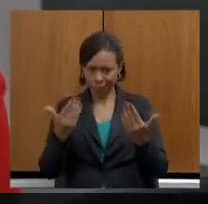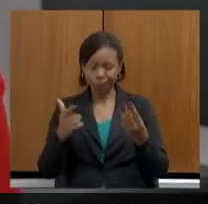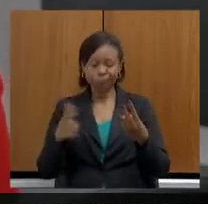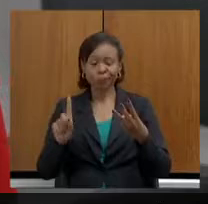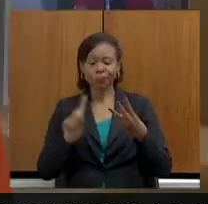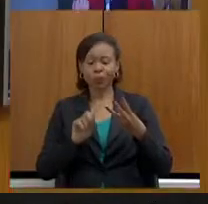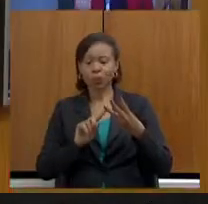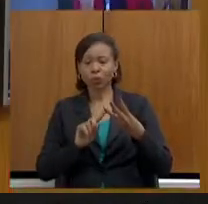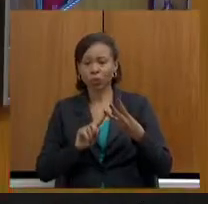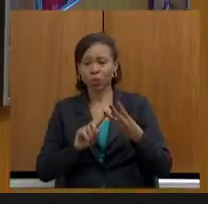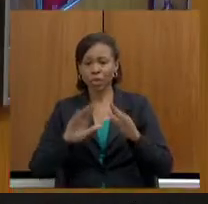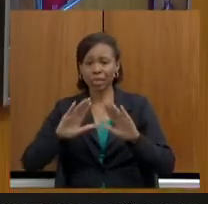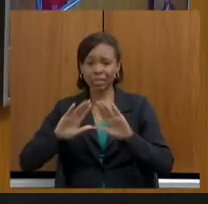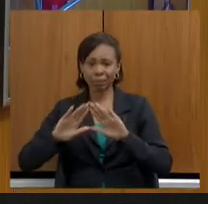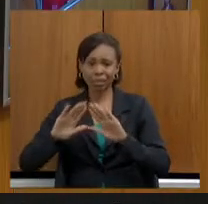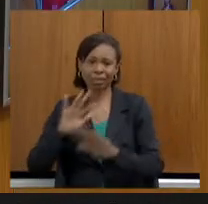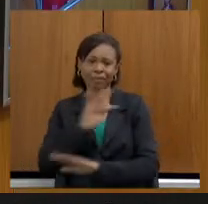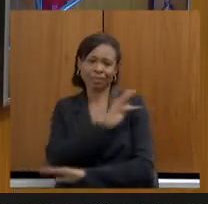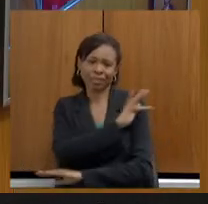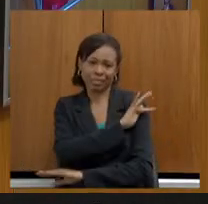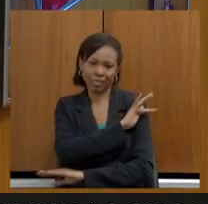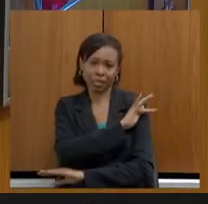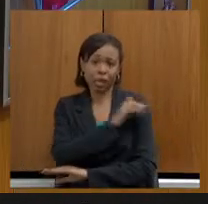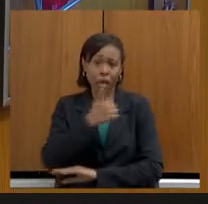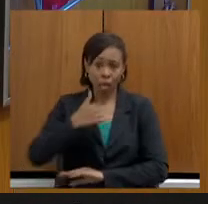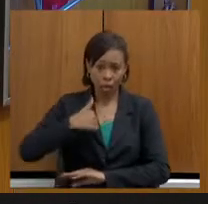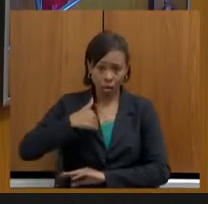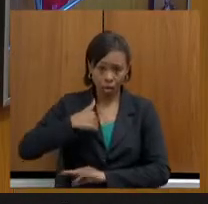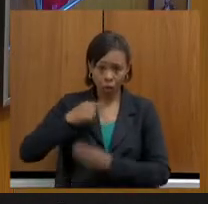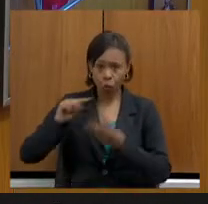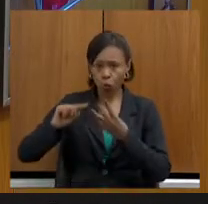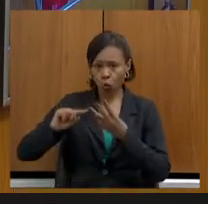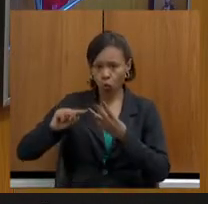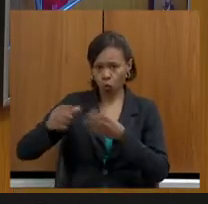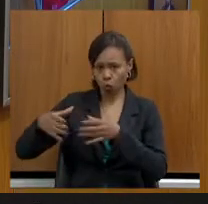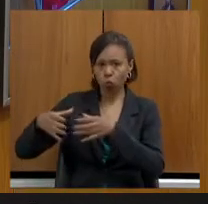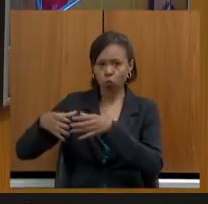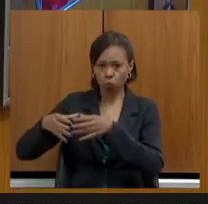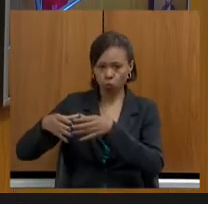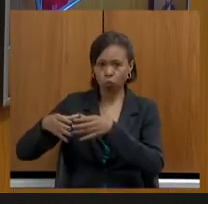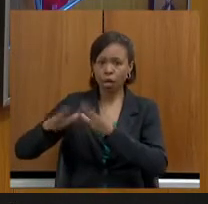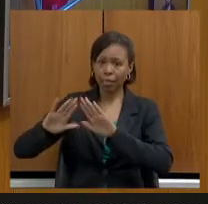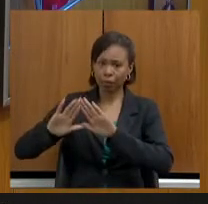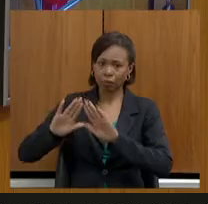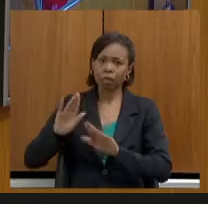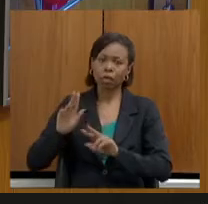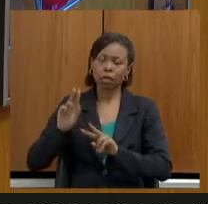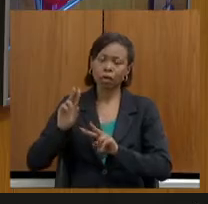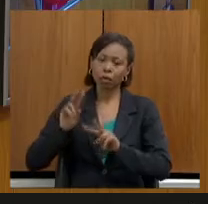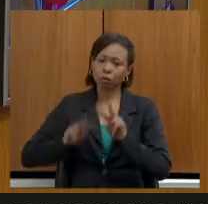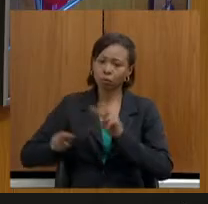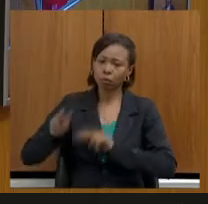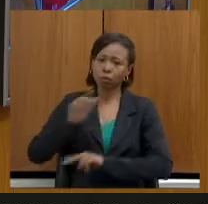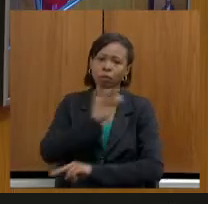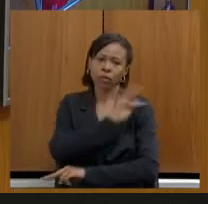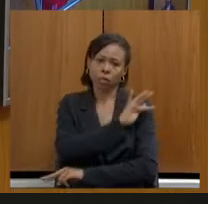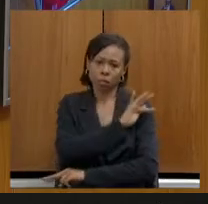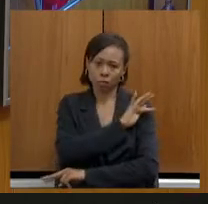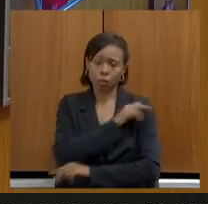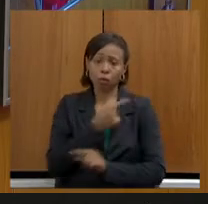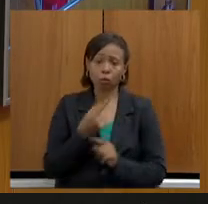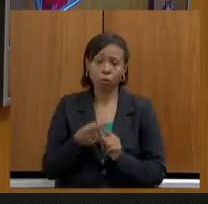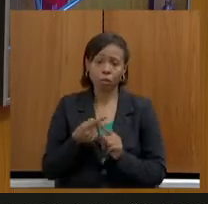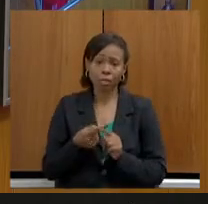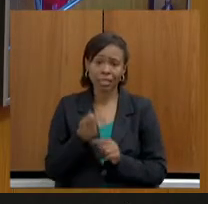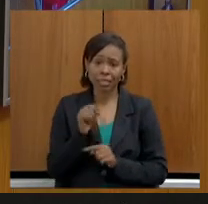fiscaliza eu fiquei eu sou do terceiro grupo do Assembleia fiscaliza porque eu acho que um Parlamento que perde a